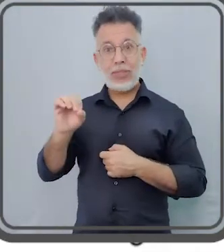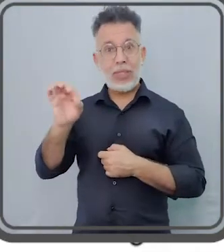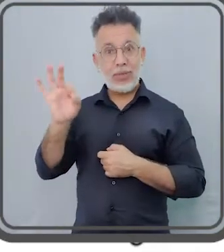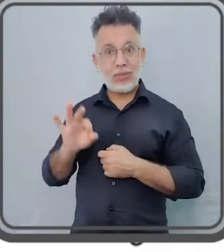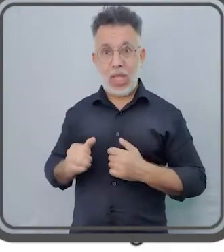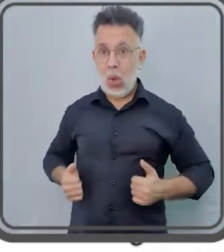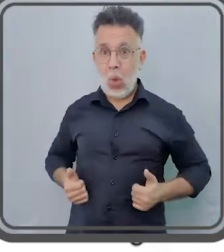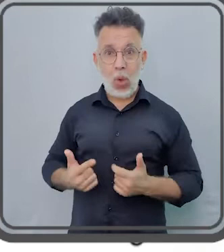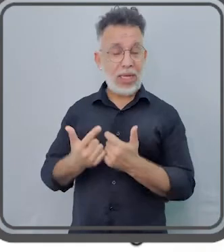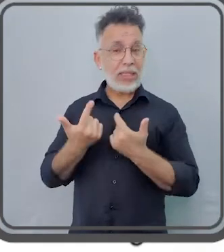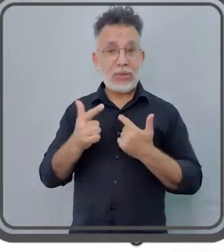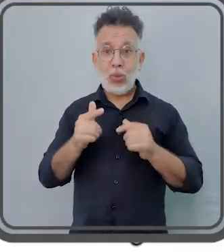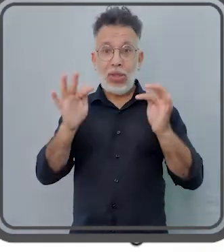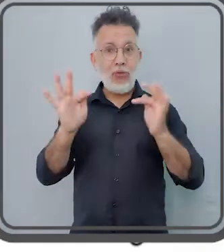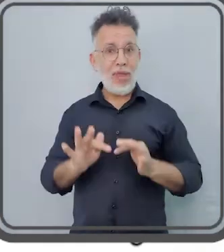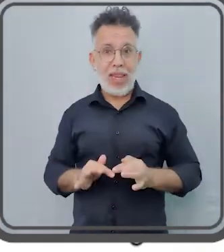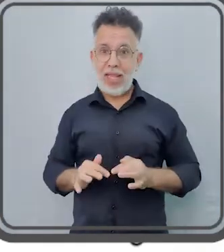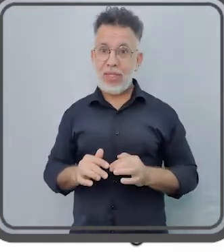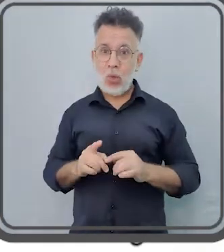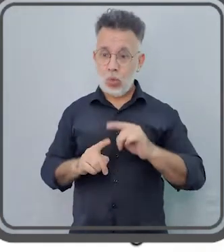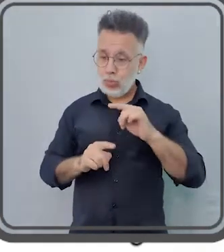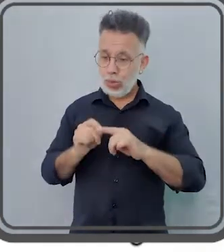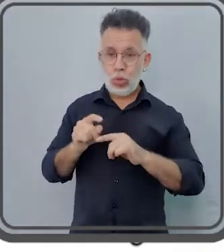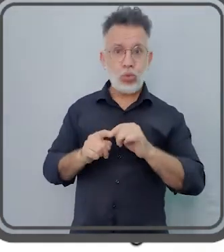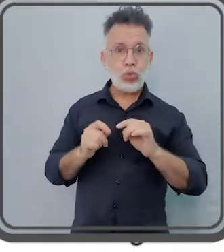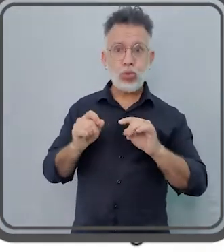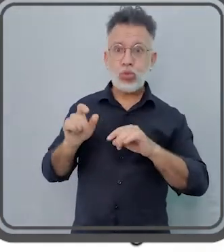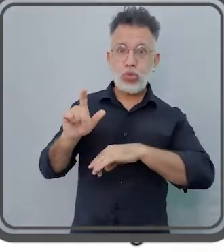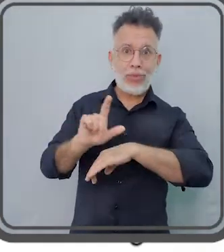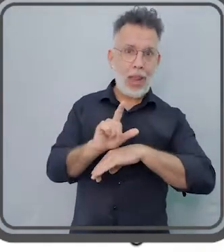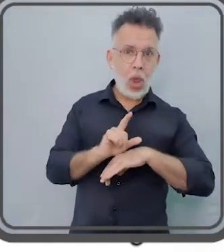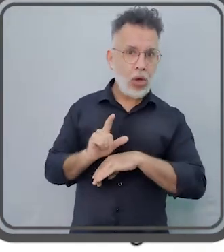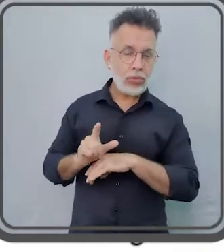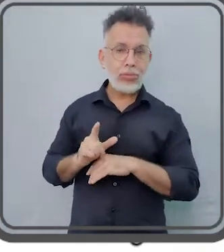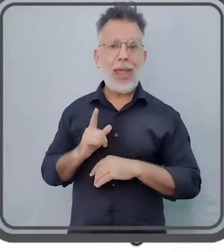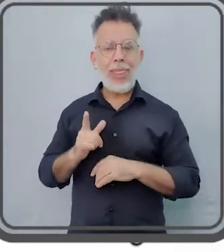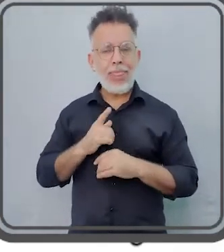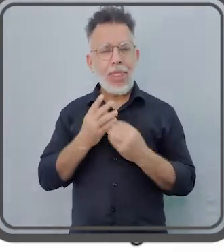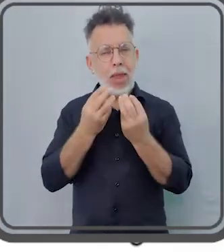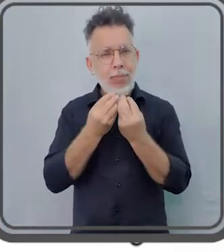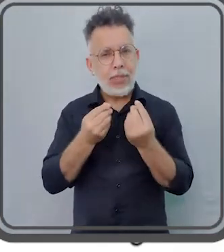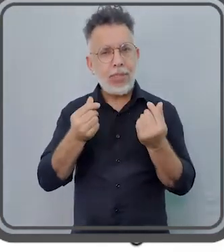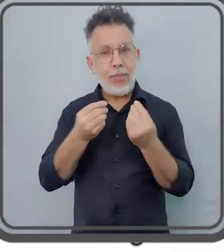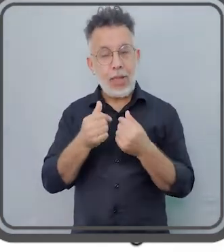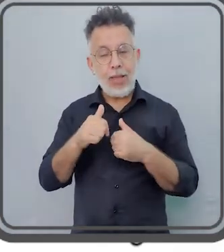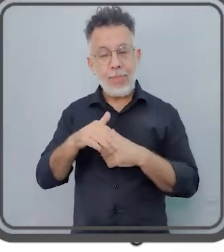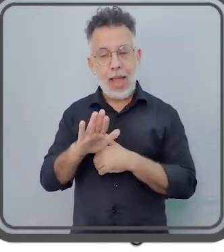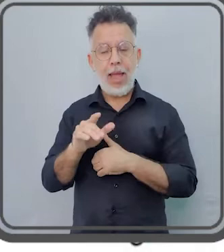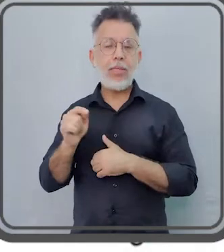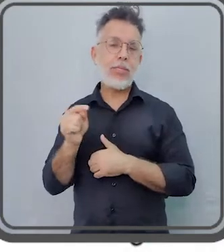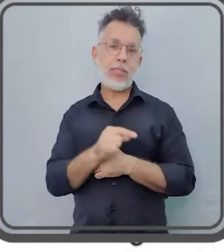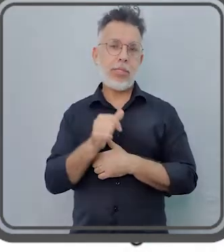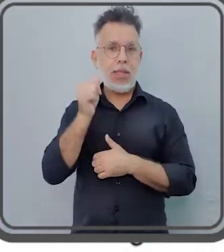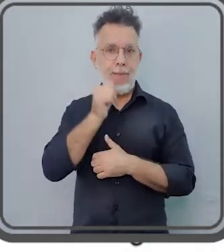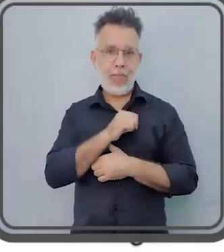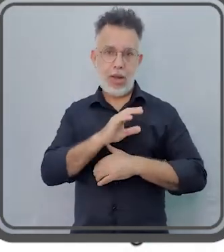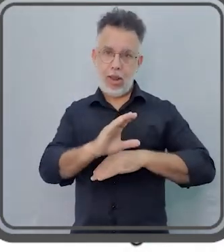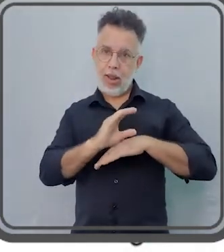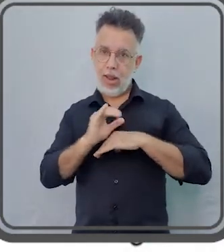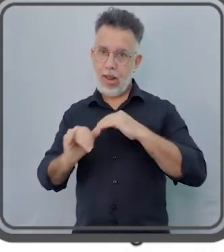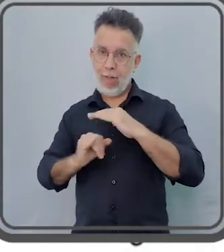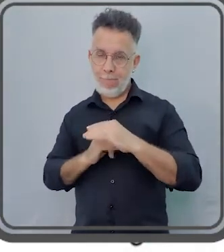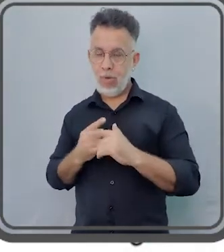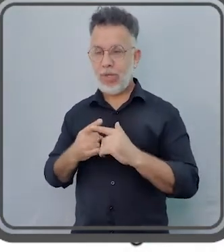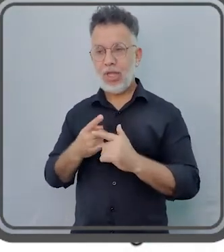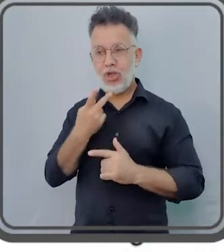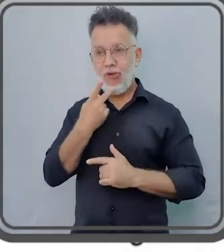com os produtos disponíveis hoje na gôndola. Então, tem uma sensibilidade maior do lado dessas investidoras, porque quando a gente fala de fins de orgasmo, todas entendem,